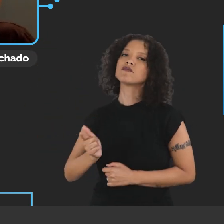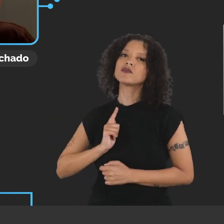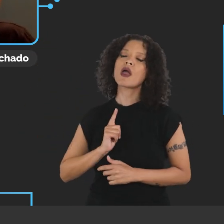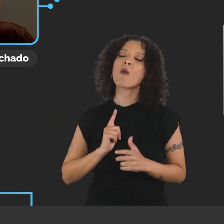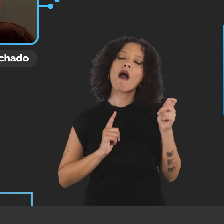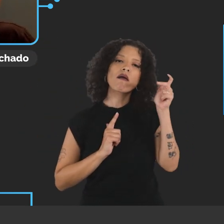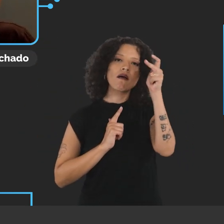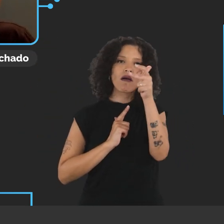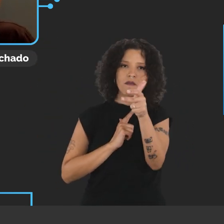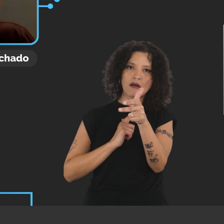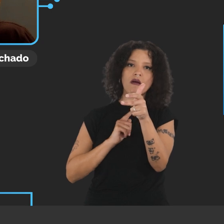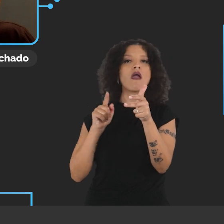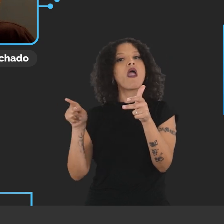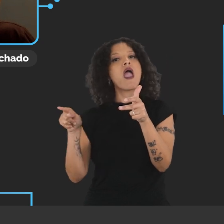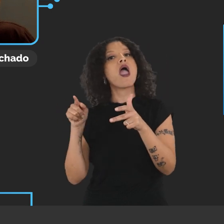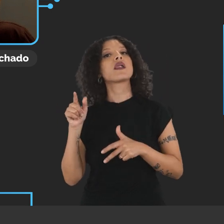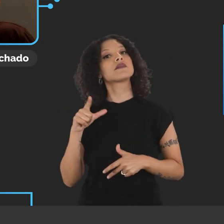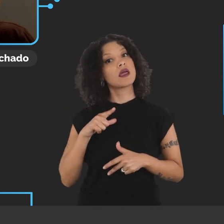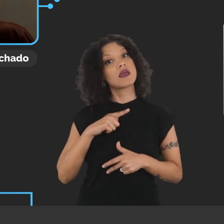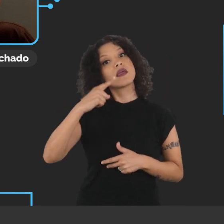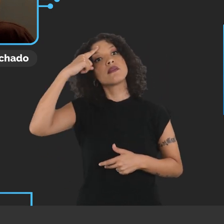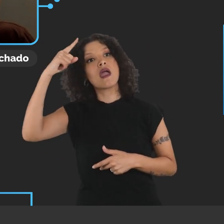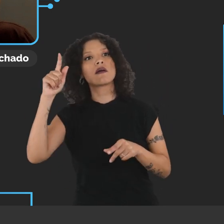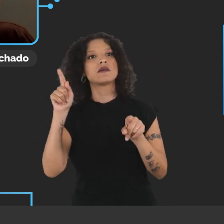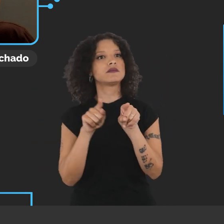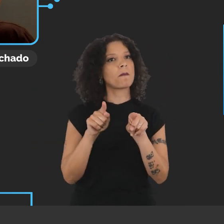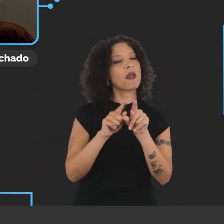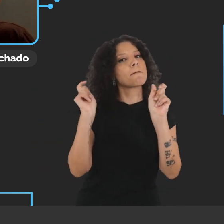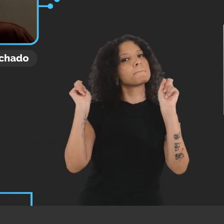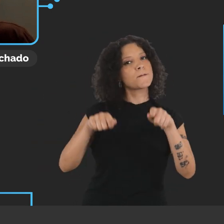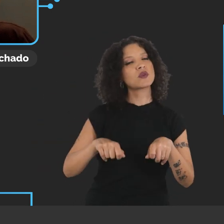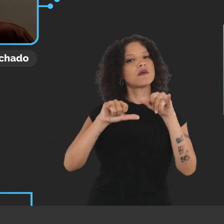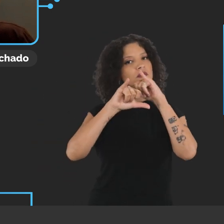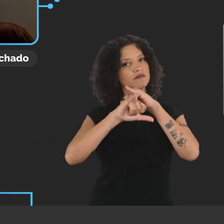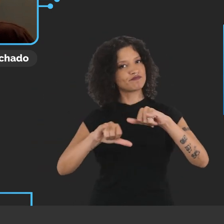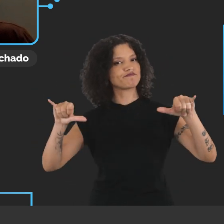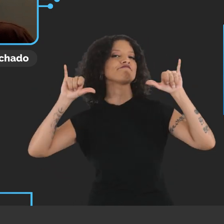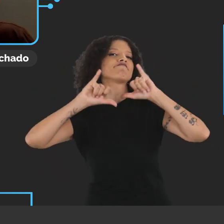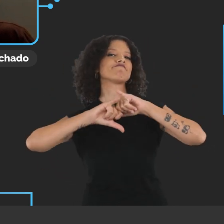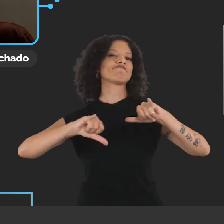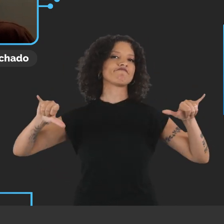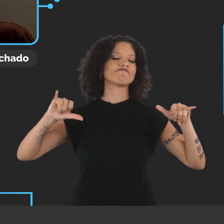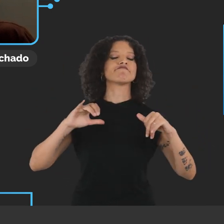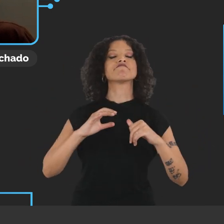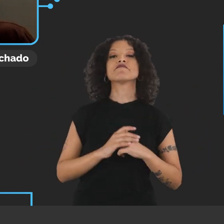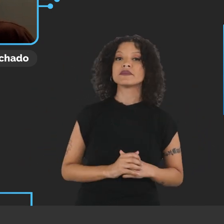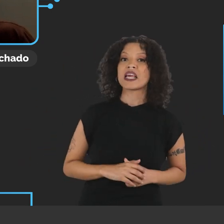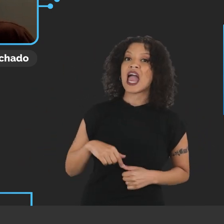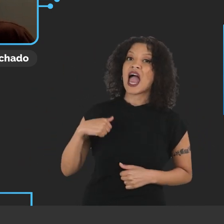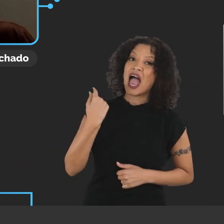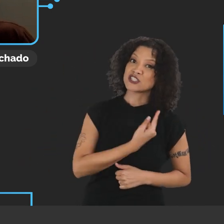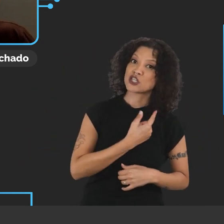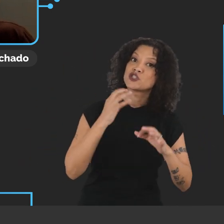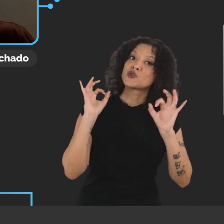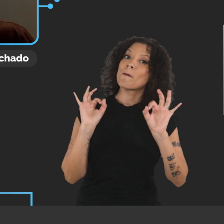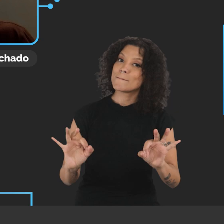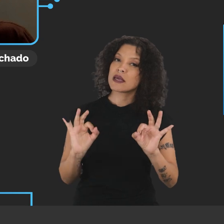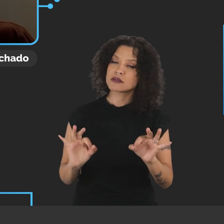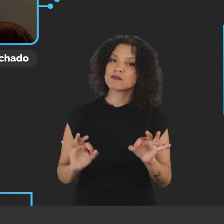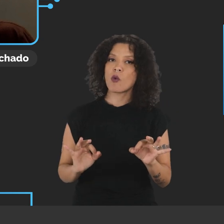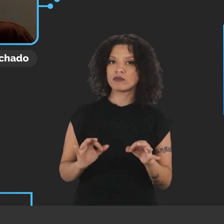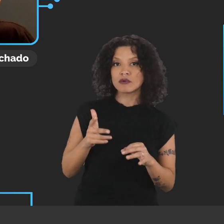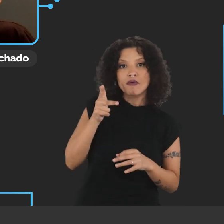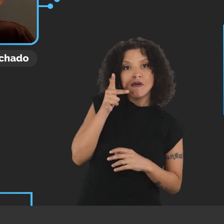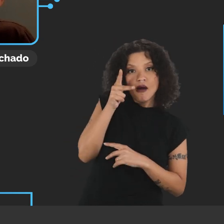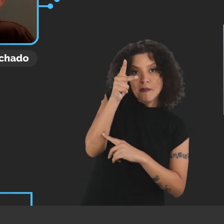que elas propagassem ideias, propagassem as suas potências, né? E foi isso que a gente fez. A gente, de